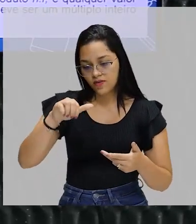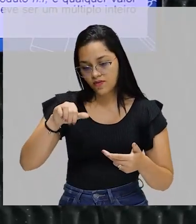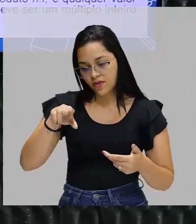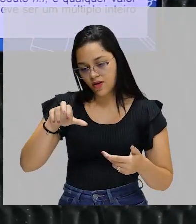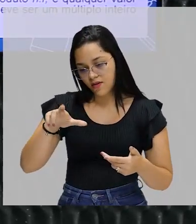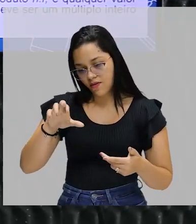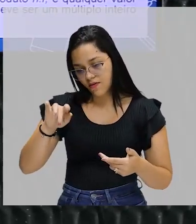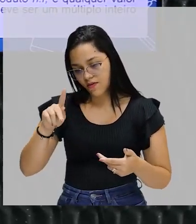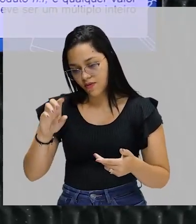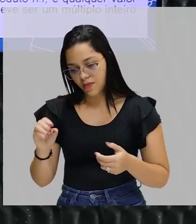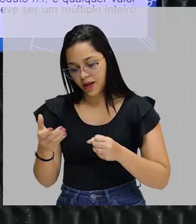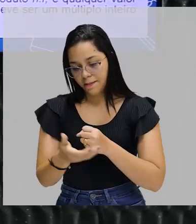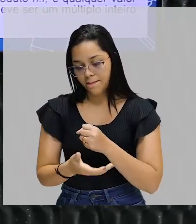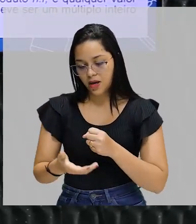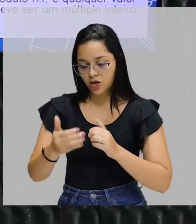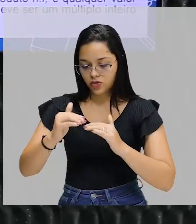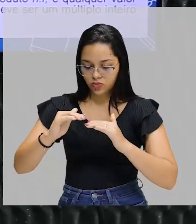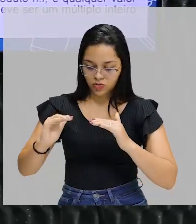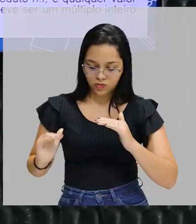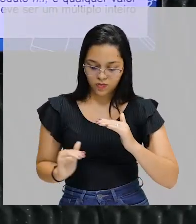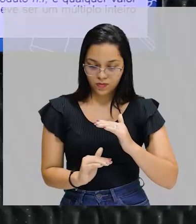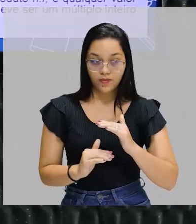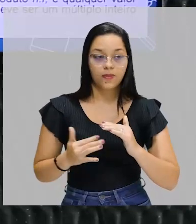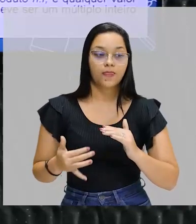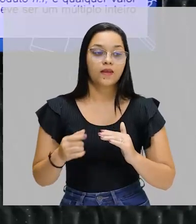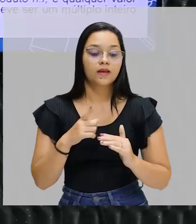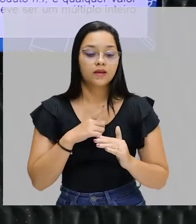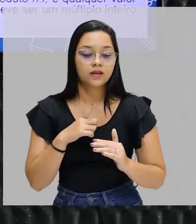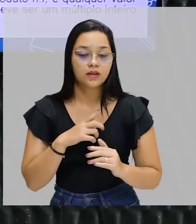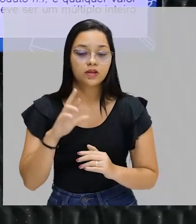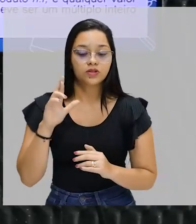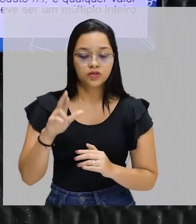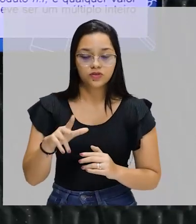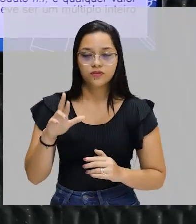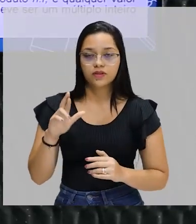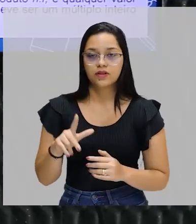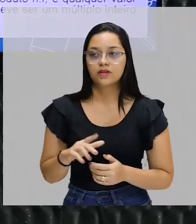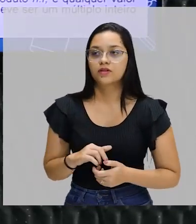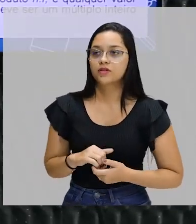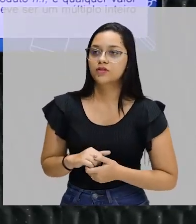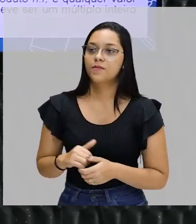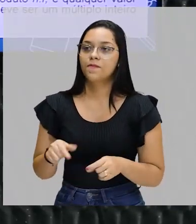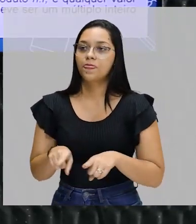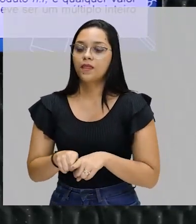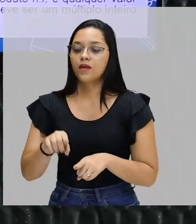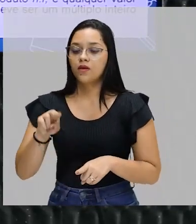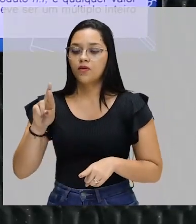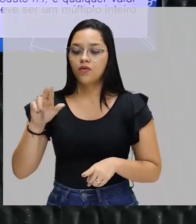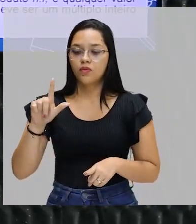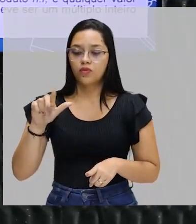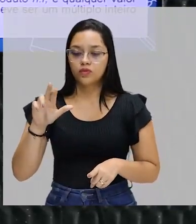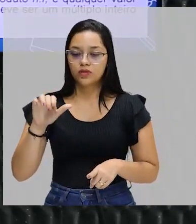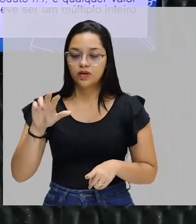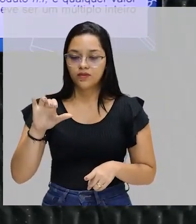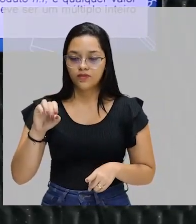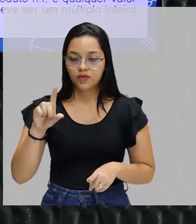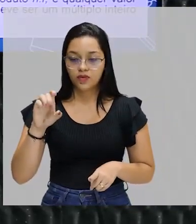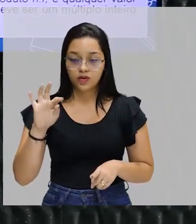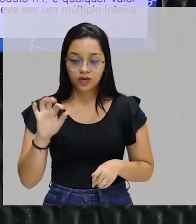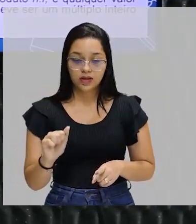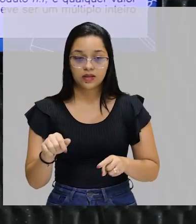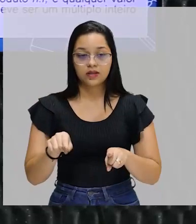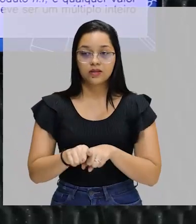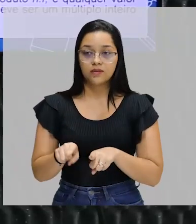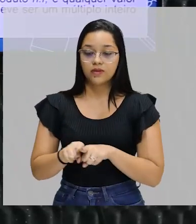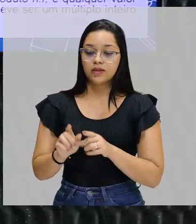já fala, infra é abaixo do vermelho, certo? Que tem frequência diferente, tem energia diferente. E o ultravioleta. O